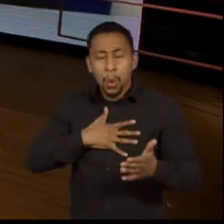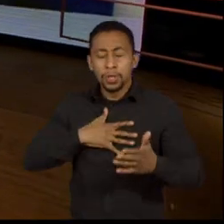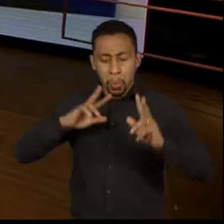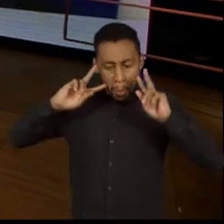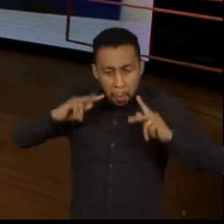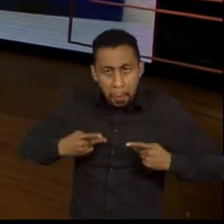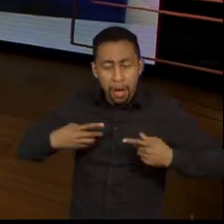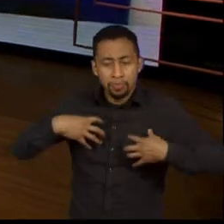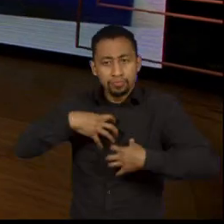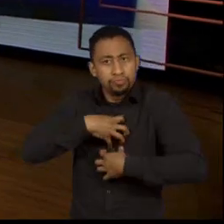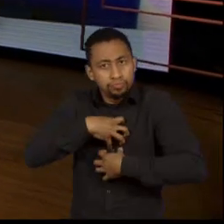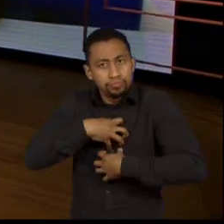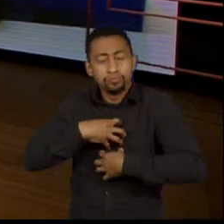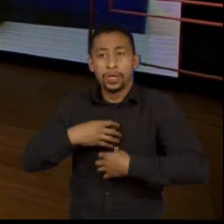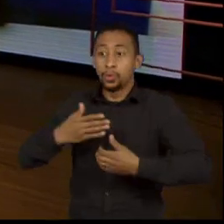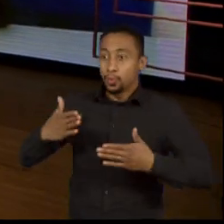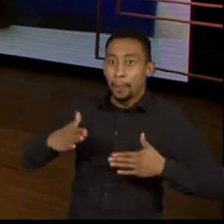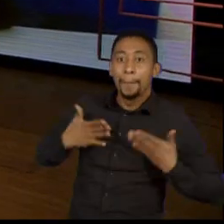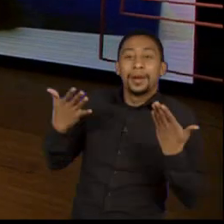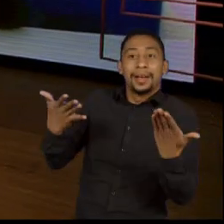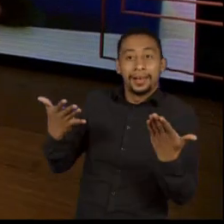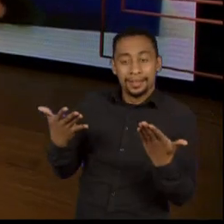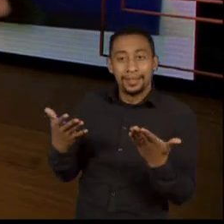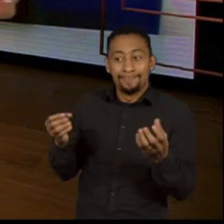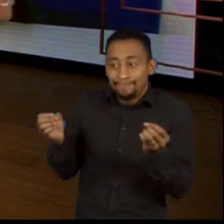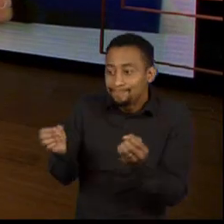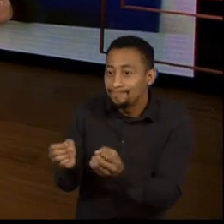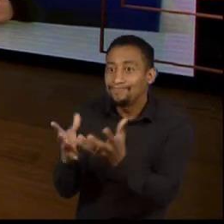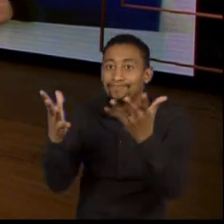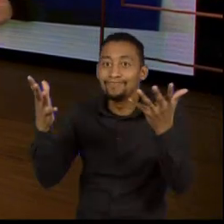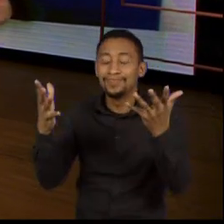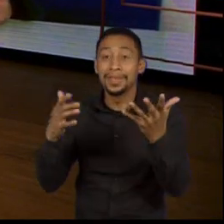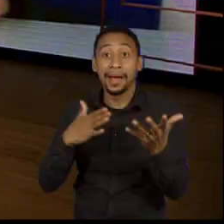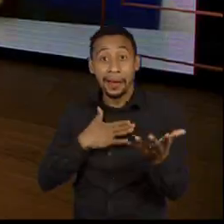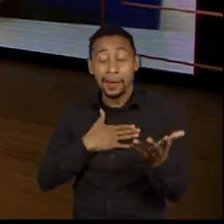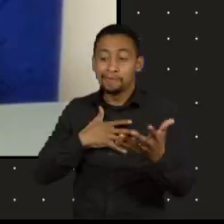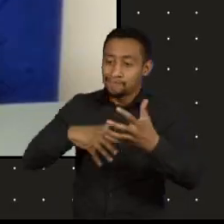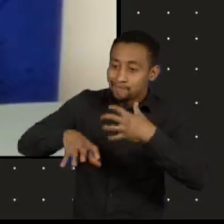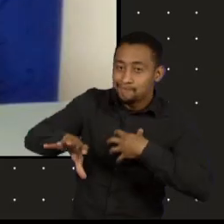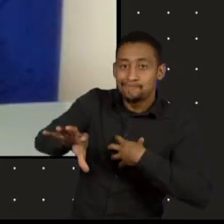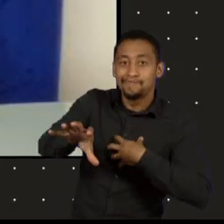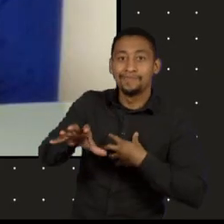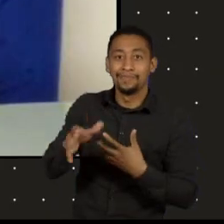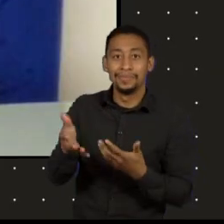sabe? Que é alguém que gosta da surpresa, que gosta também, como eu,